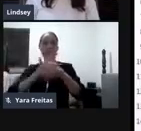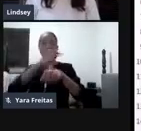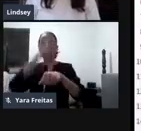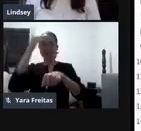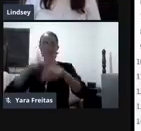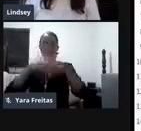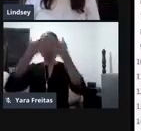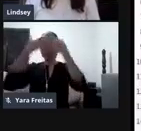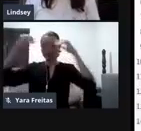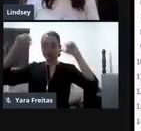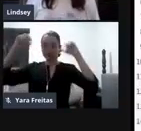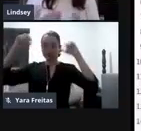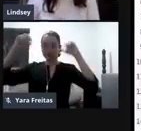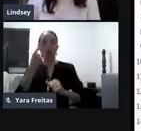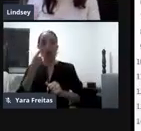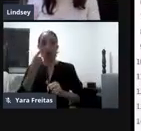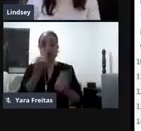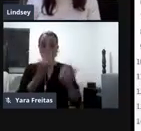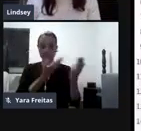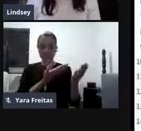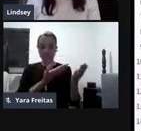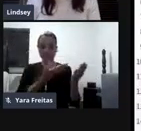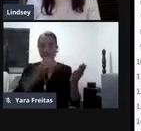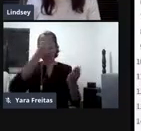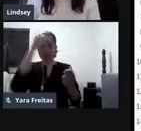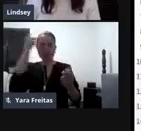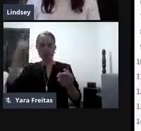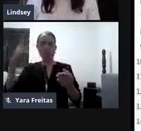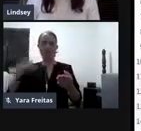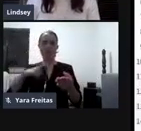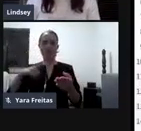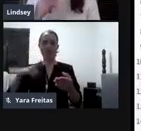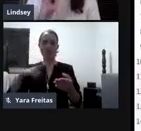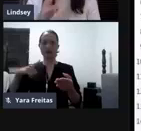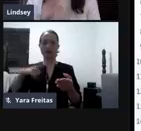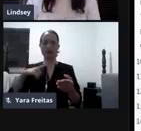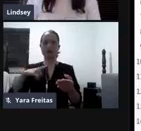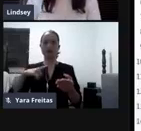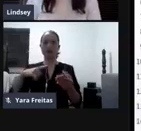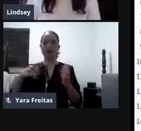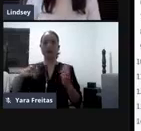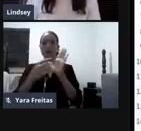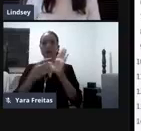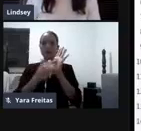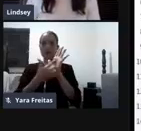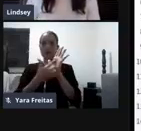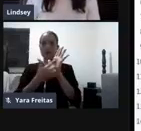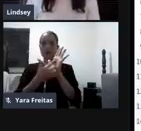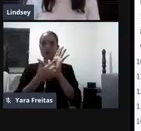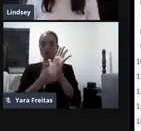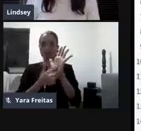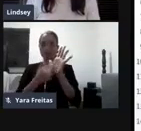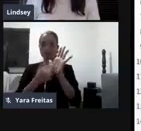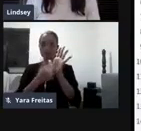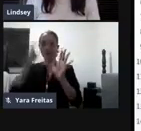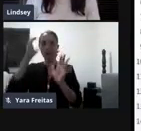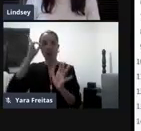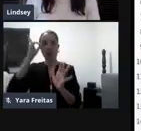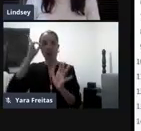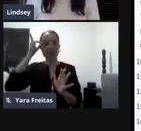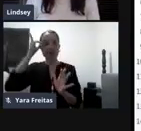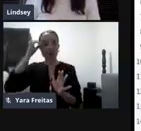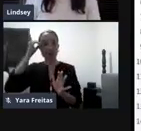Notem que as pessoas que têm síndrome de Down têm 3 cromossomos